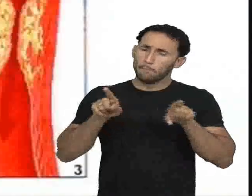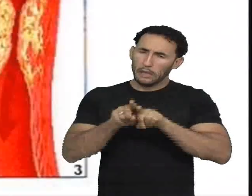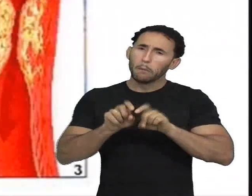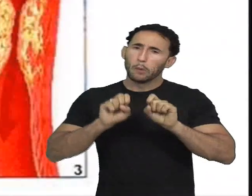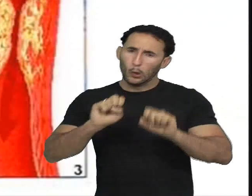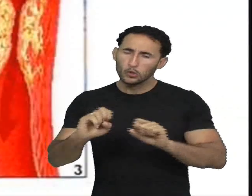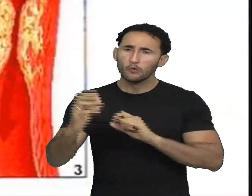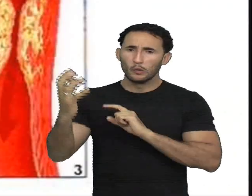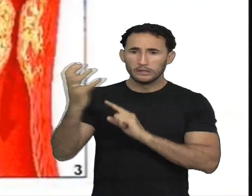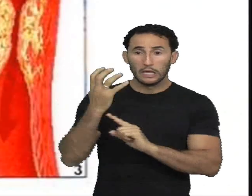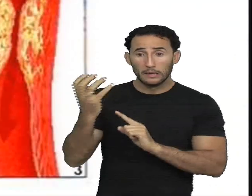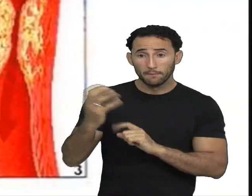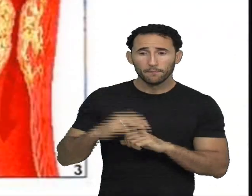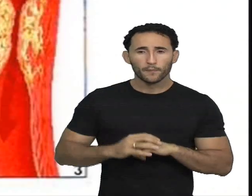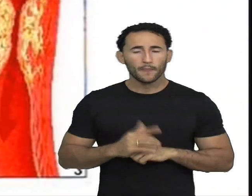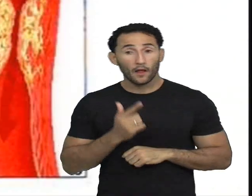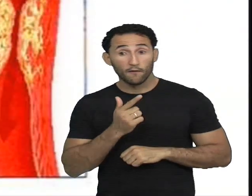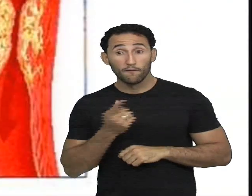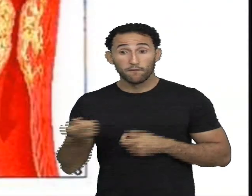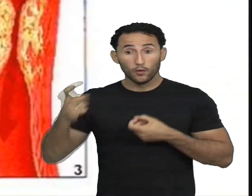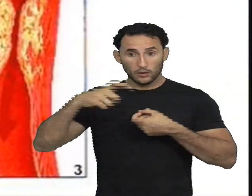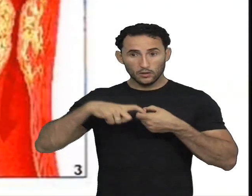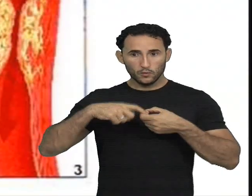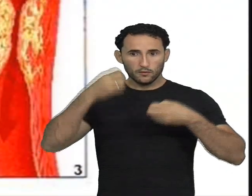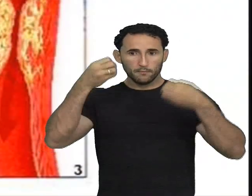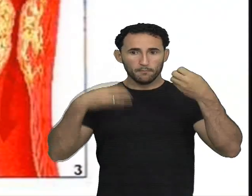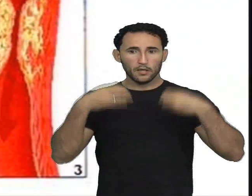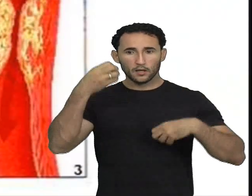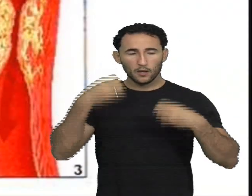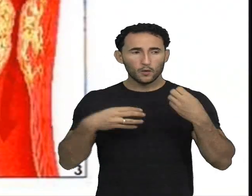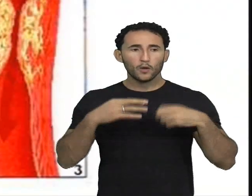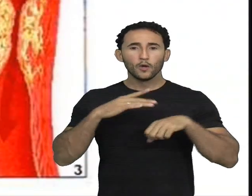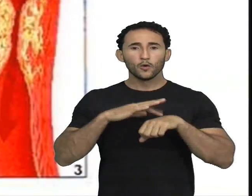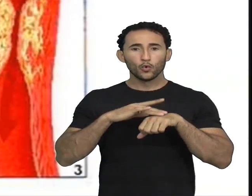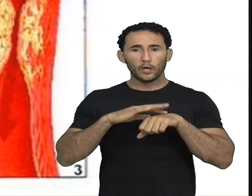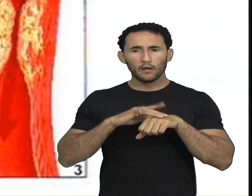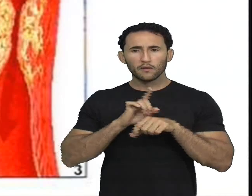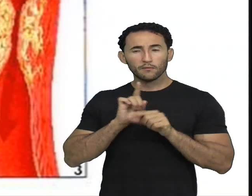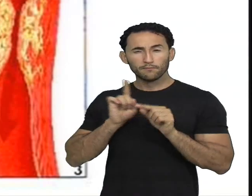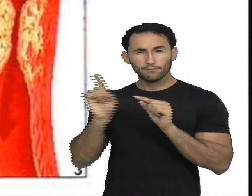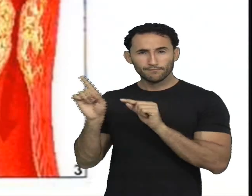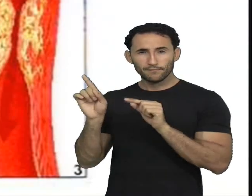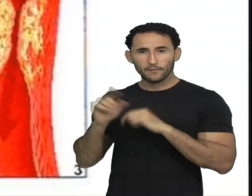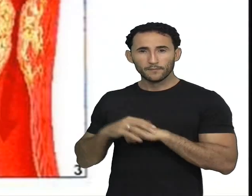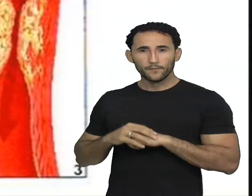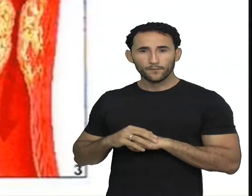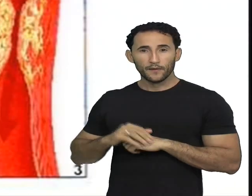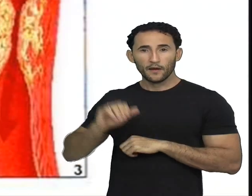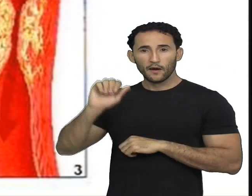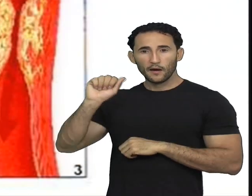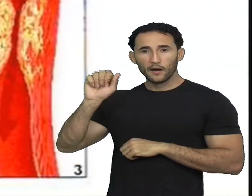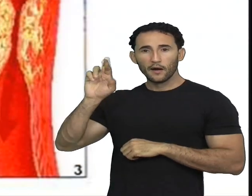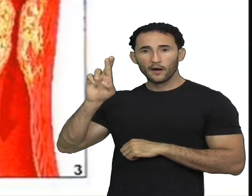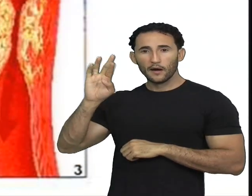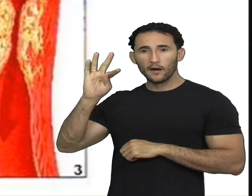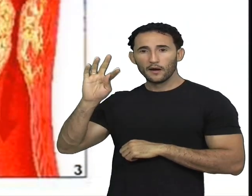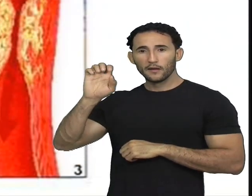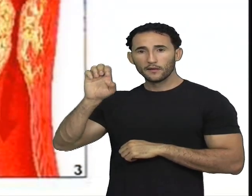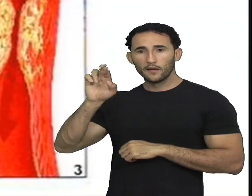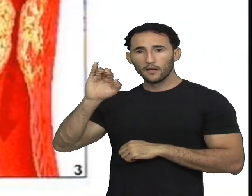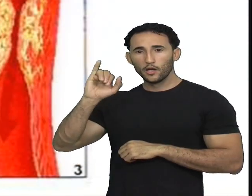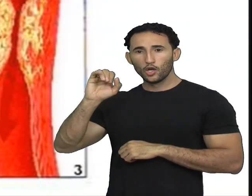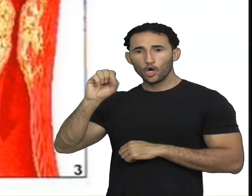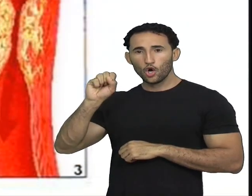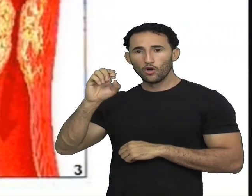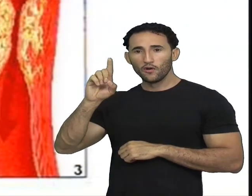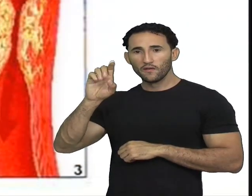aqui na doença do aterosclerótica, que é essa doença aí que leva ao infarto, que